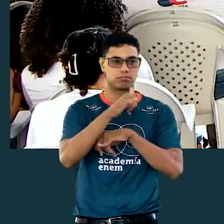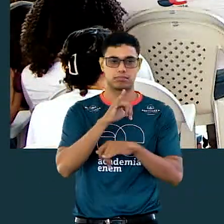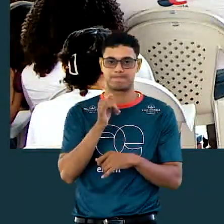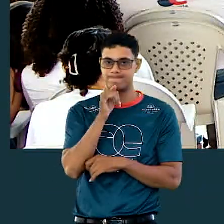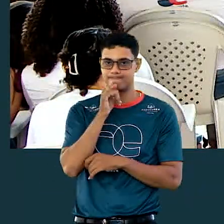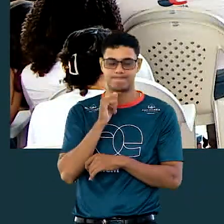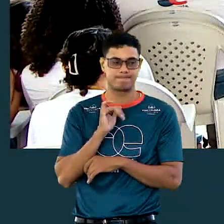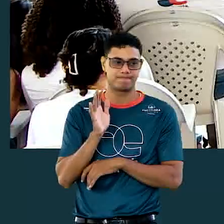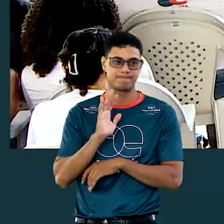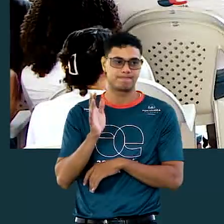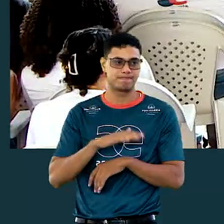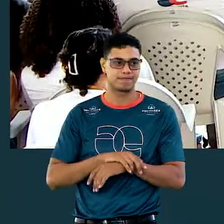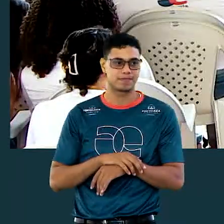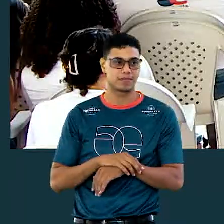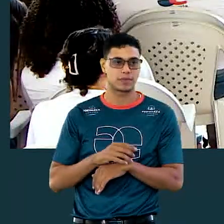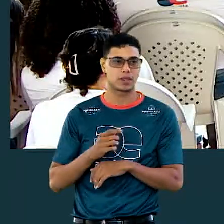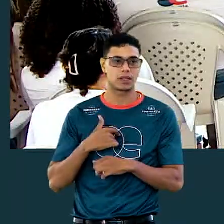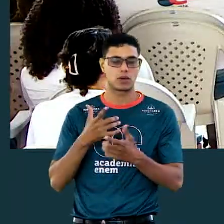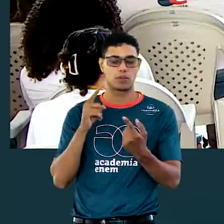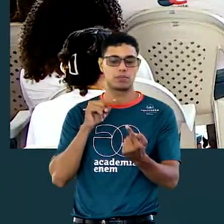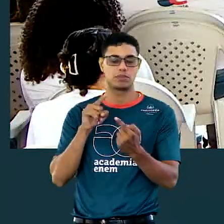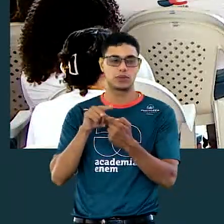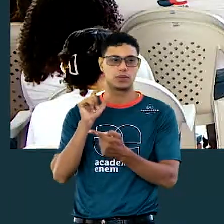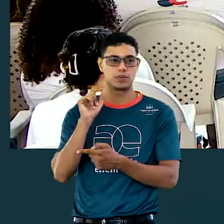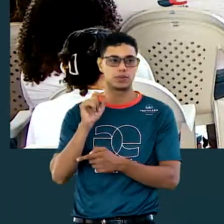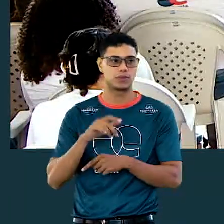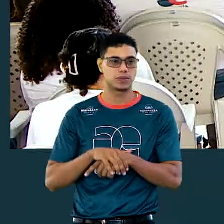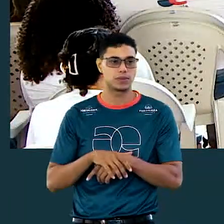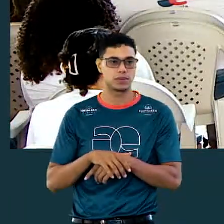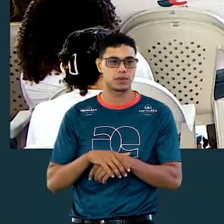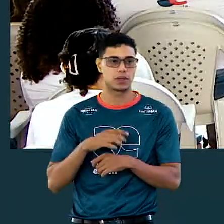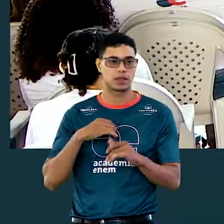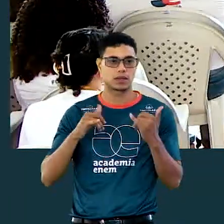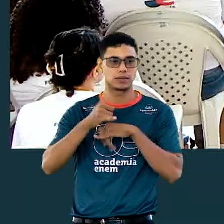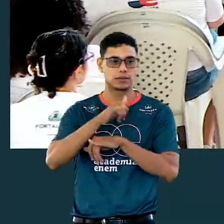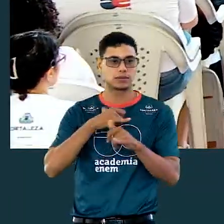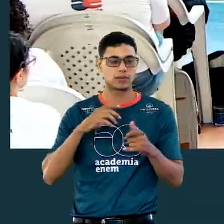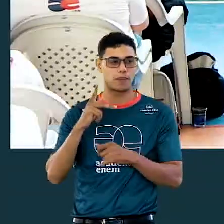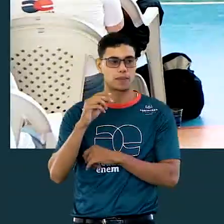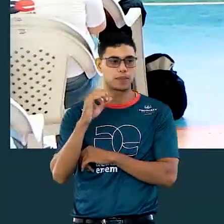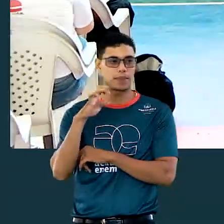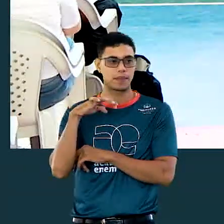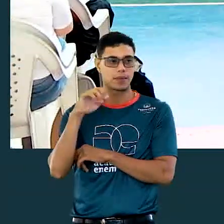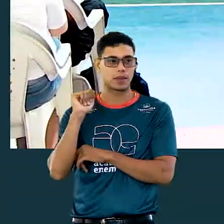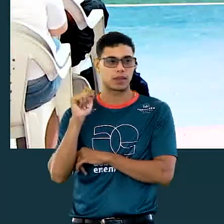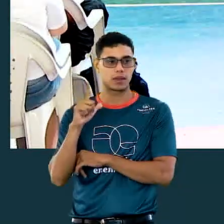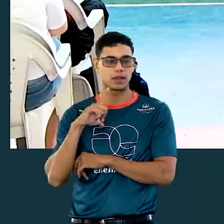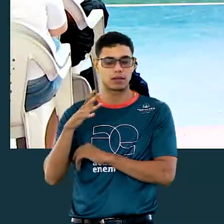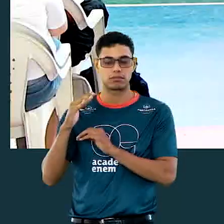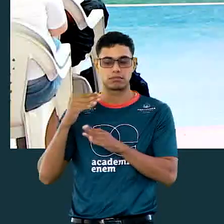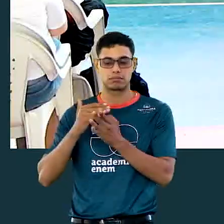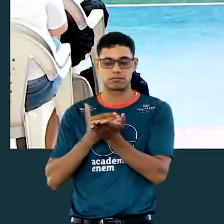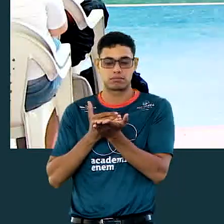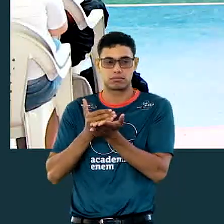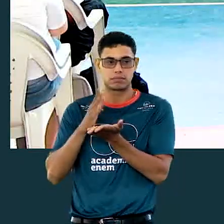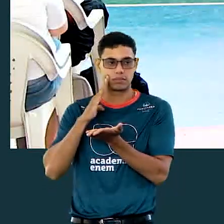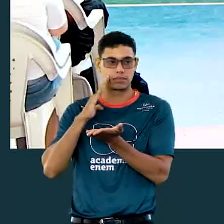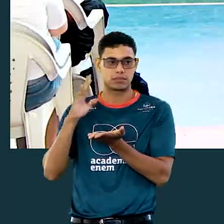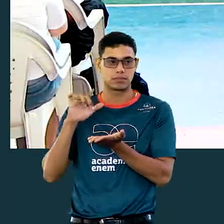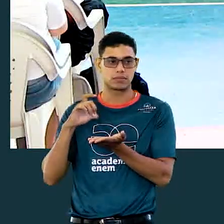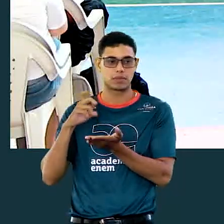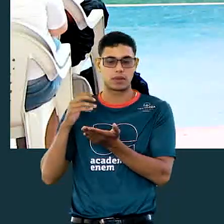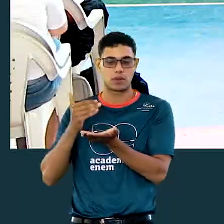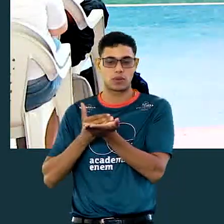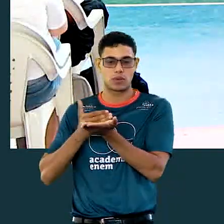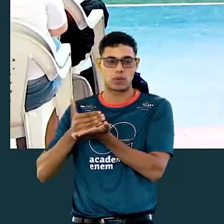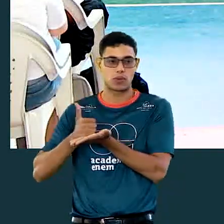dita, não. Onde é que eu quero chegar? As energias potenciais são as energias primitivas. Elas